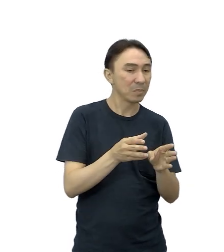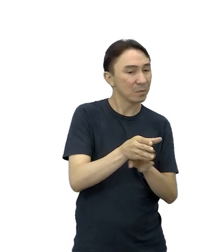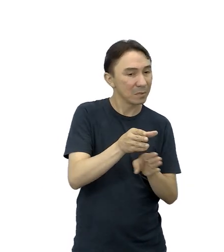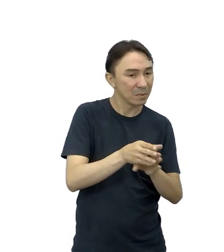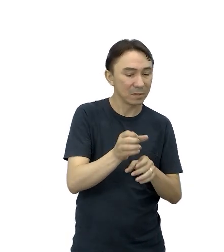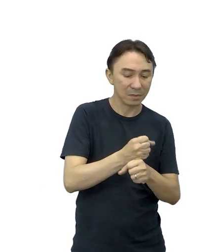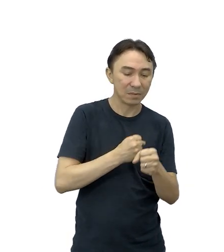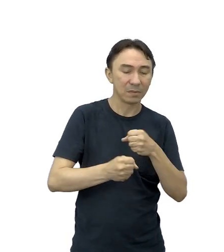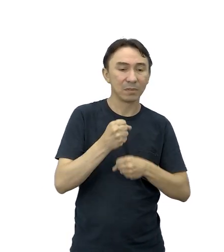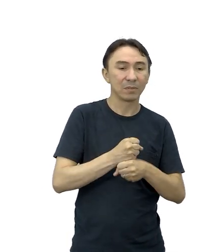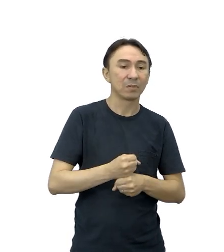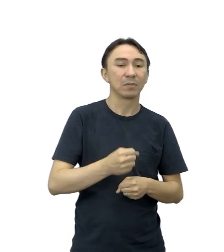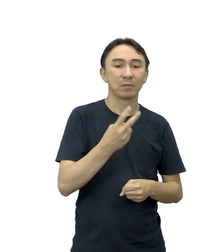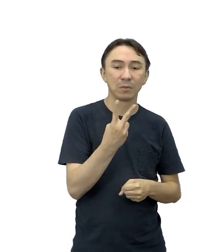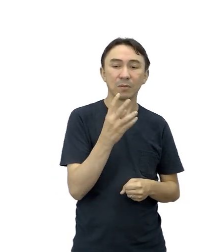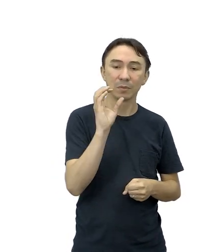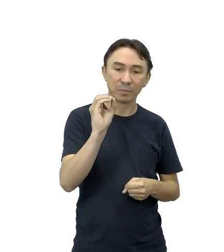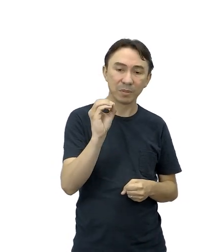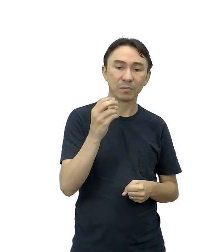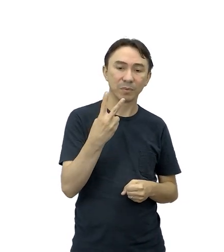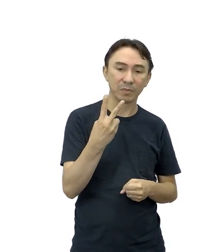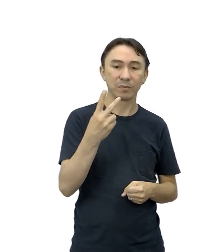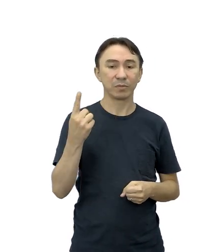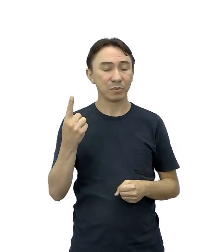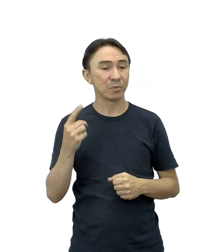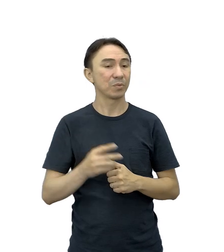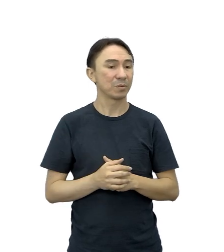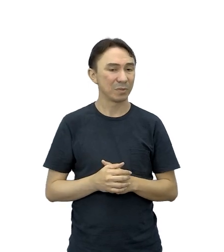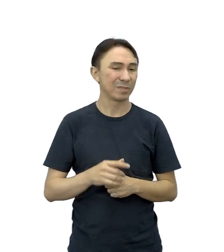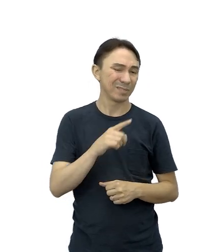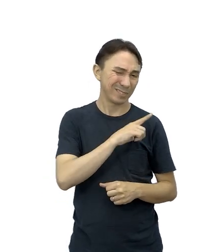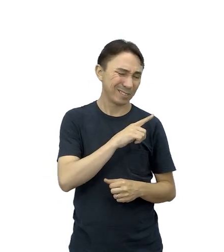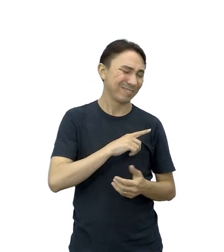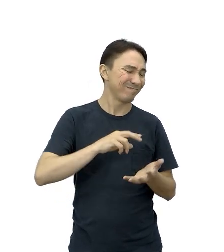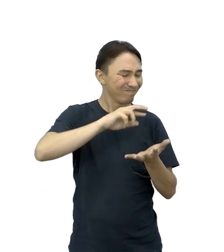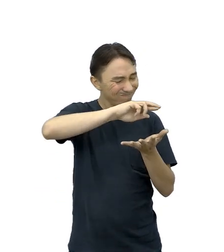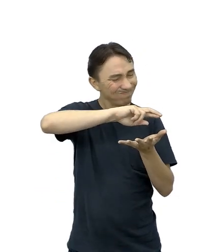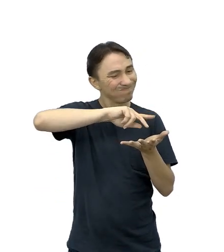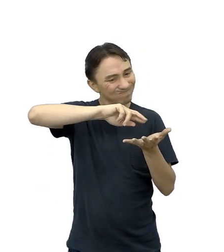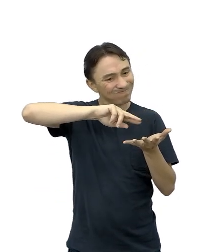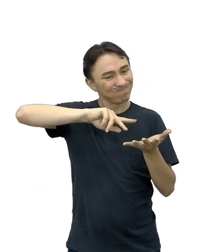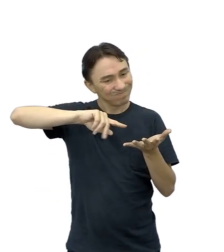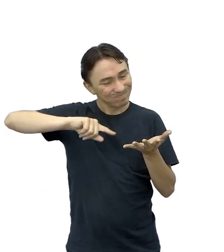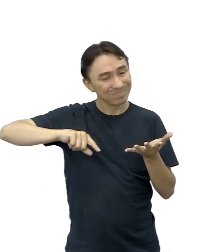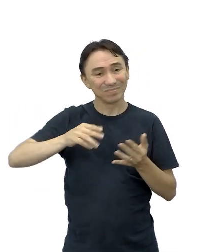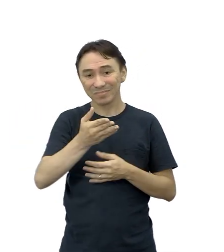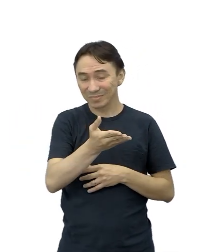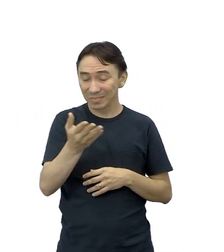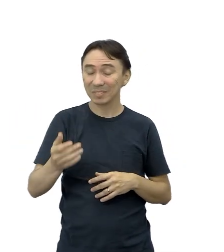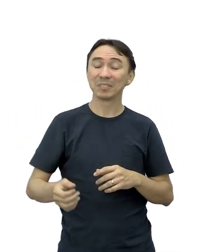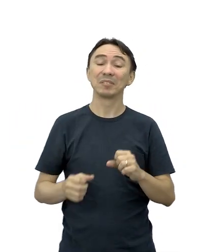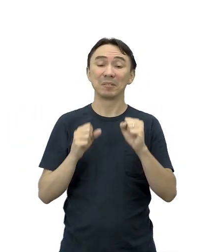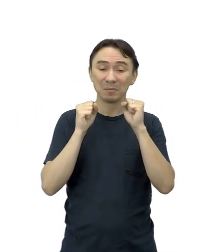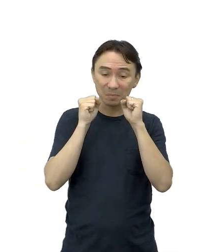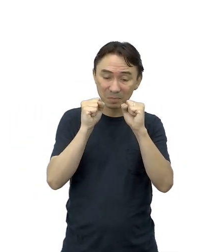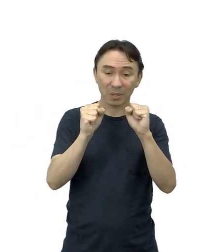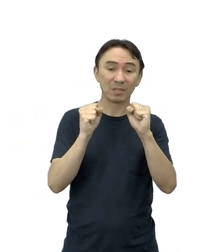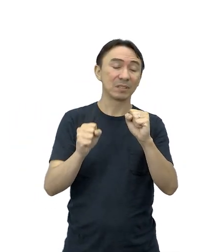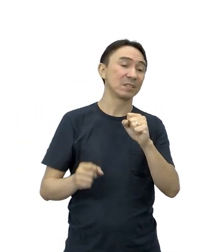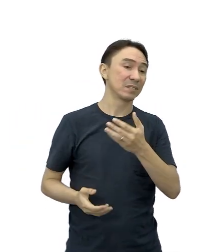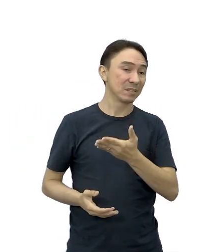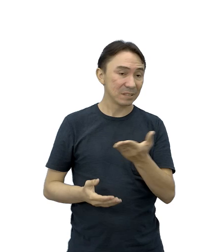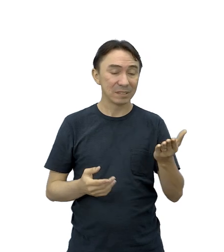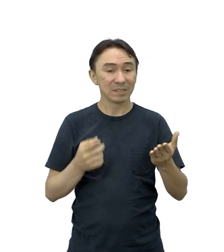foram realizadas, seus portfólios, as observações e outros elementos que vocês têm aí para poder fazer aí um